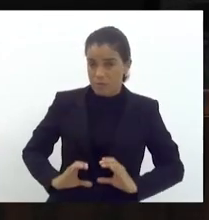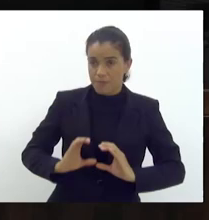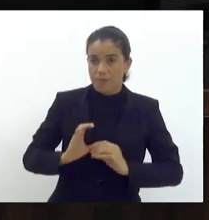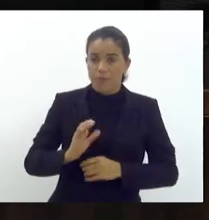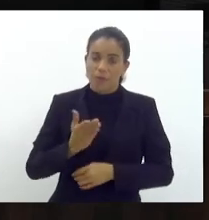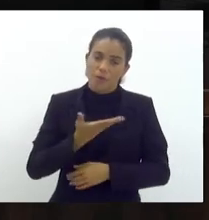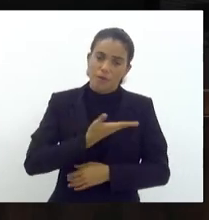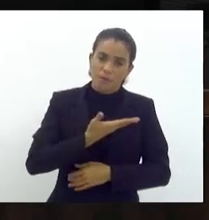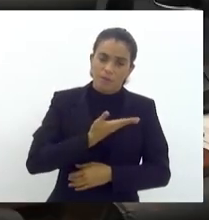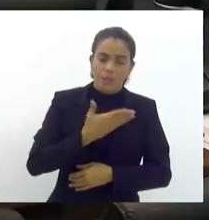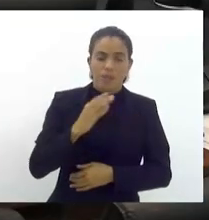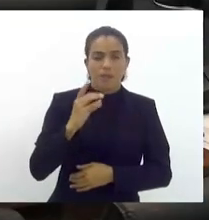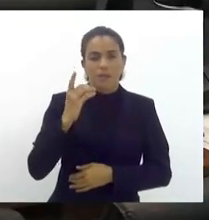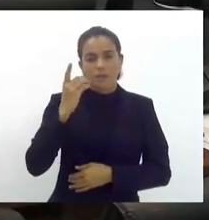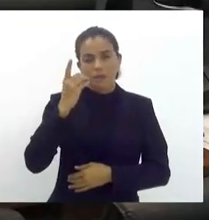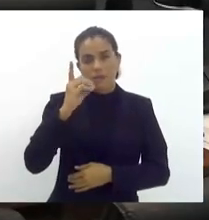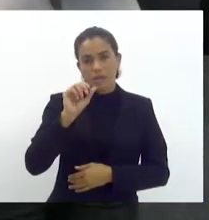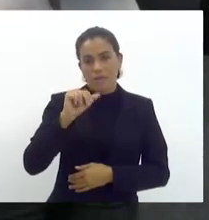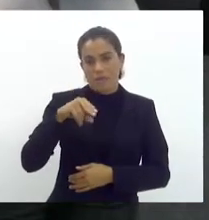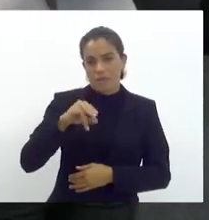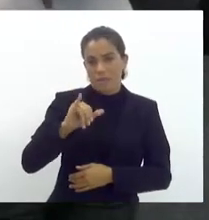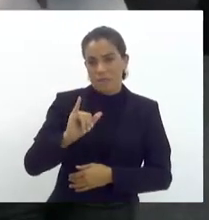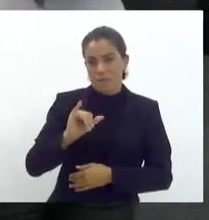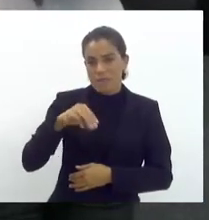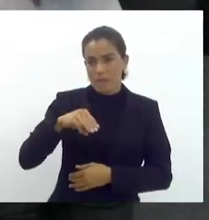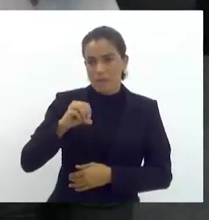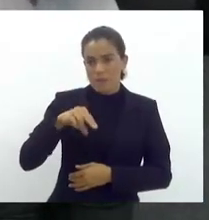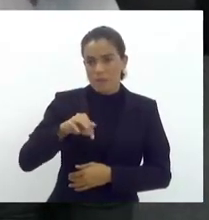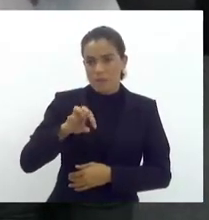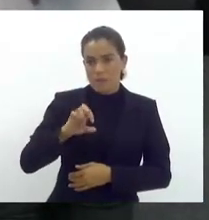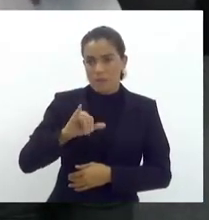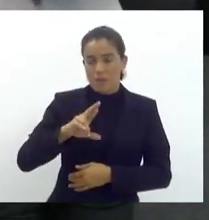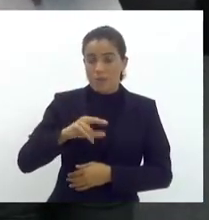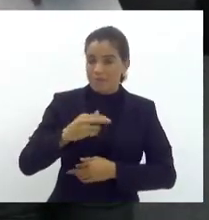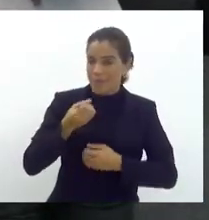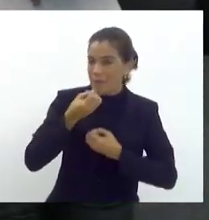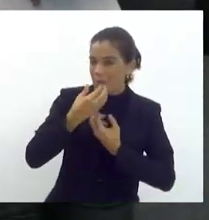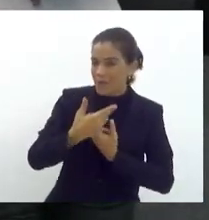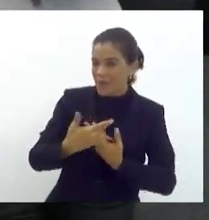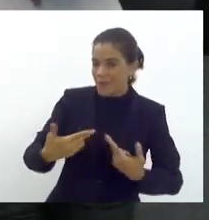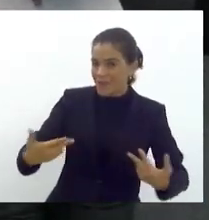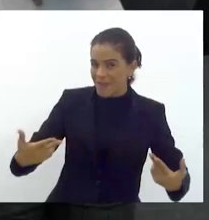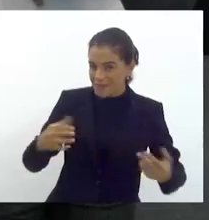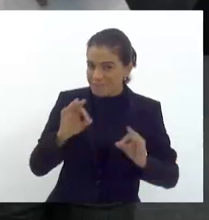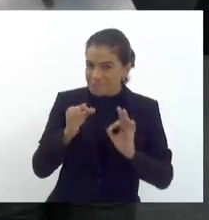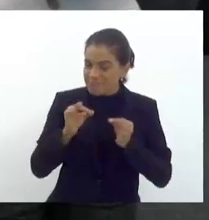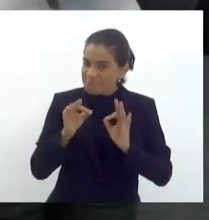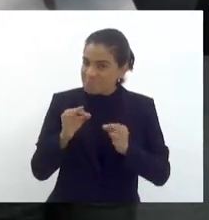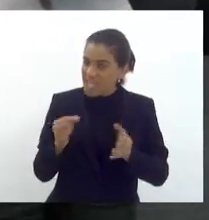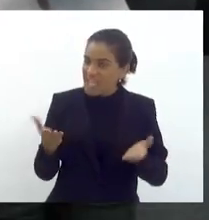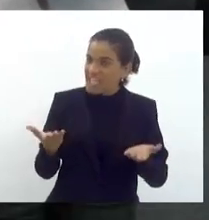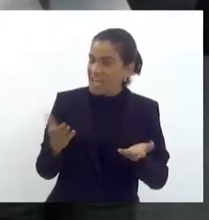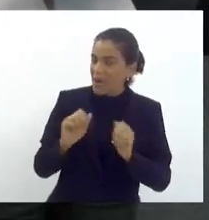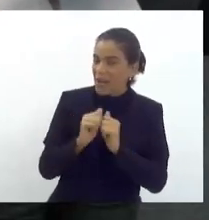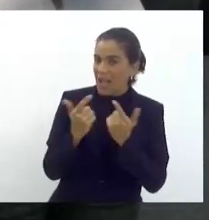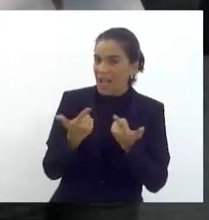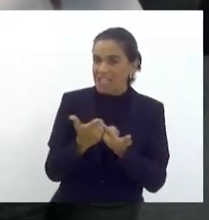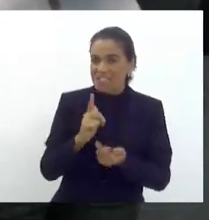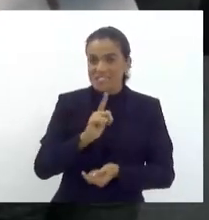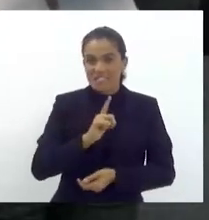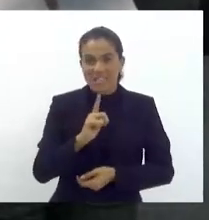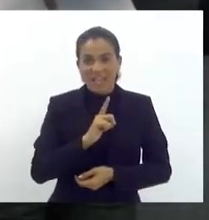querida amiga Dani Monteiro senhor presidente muitas novidades né que essa casa tá enfrentando agora a gente até